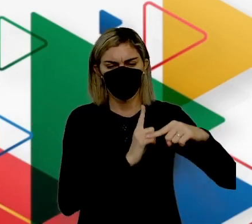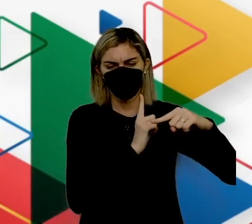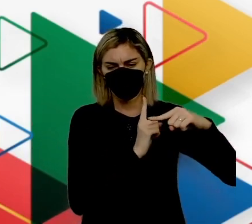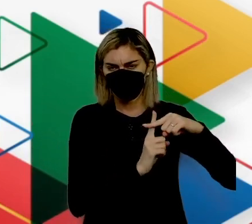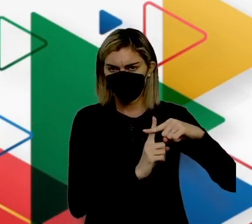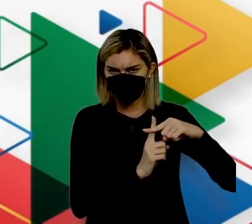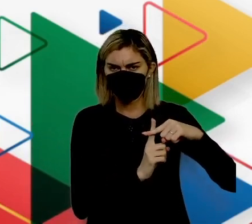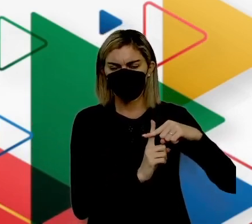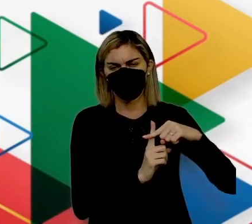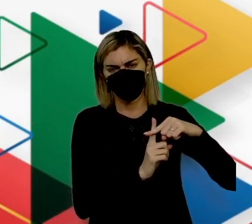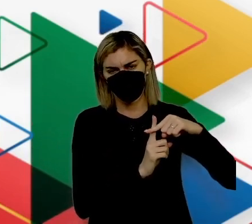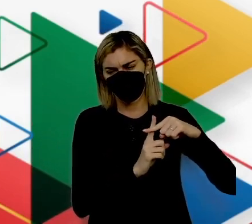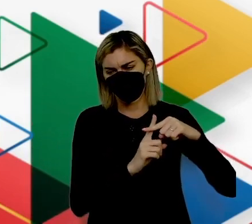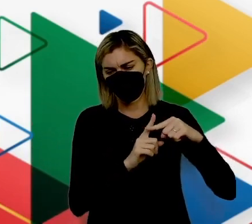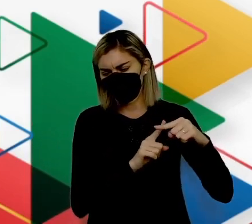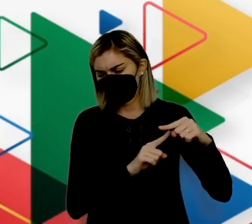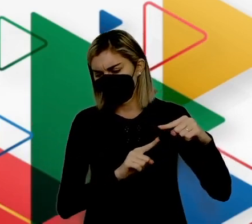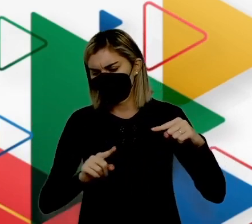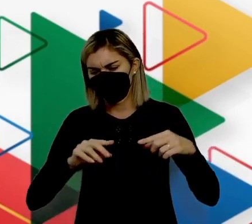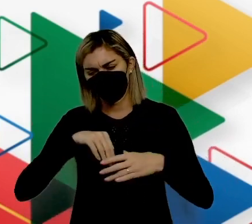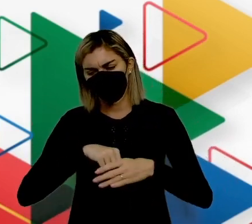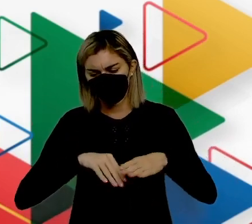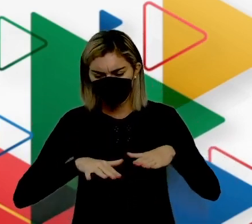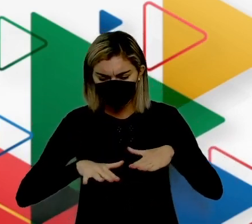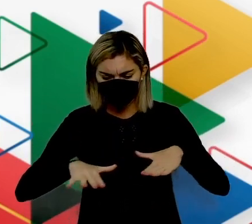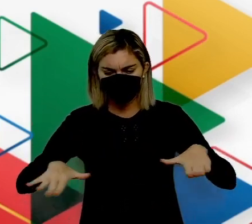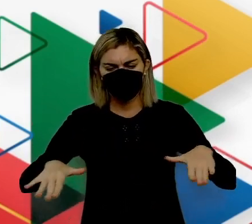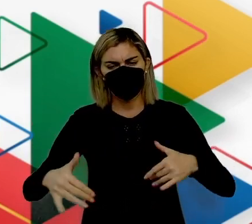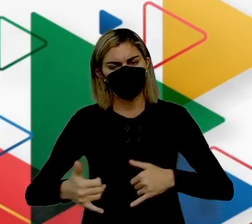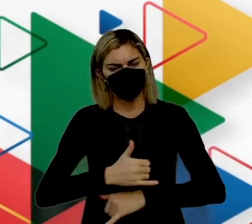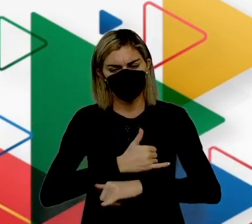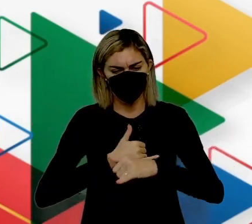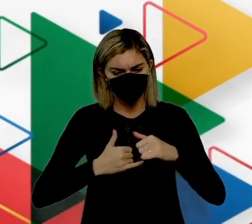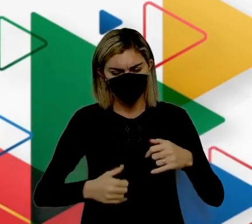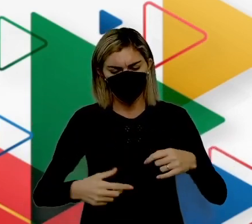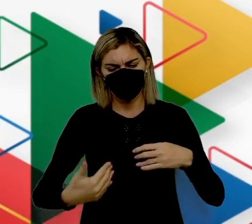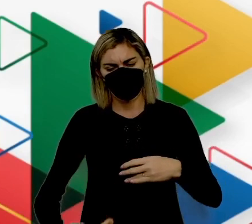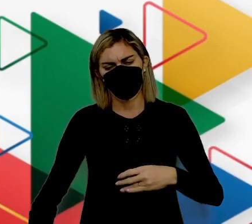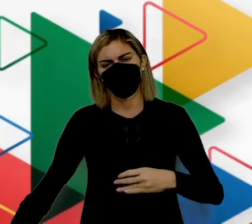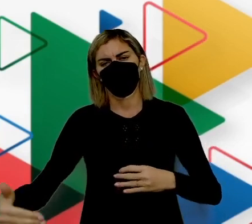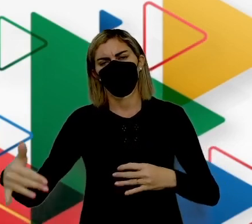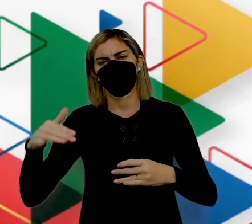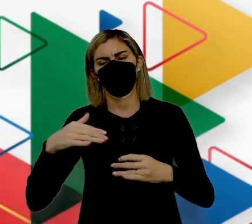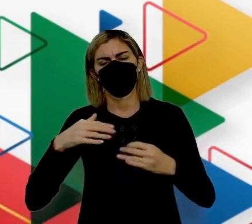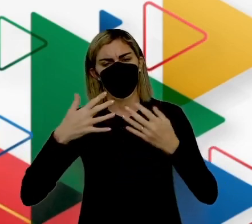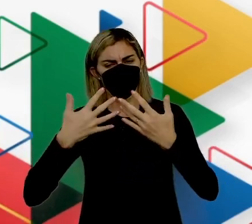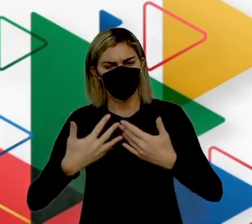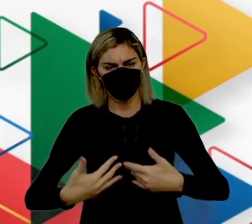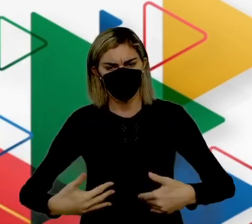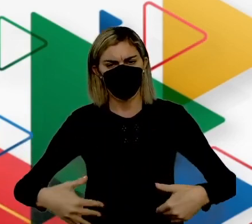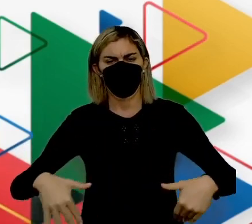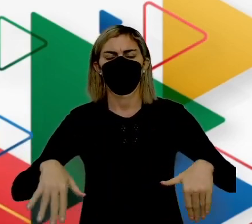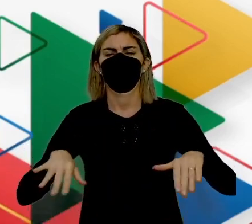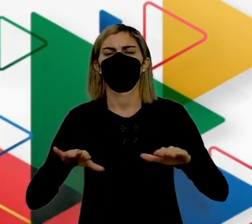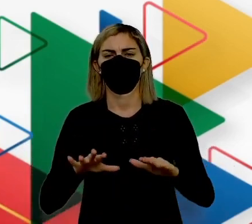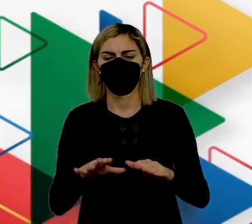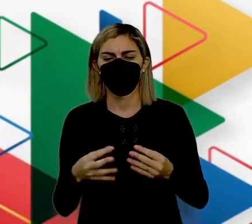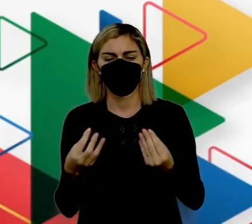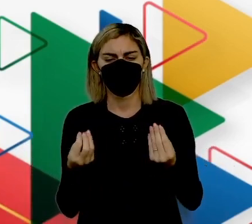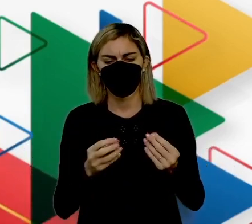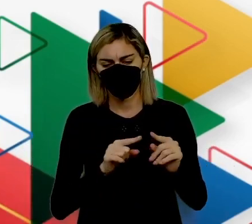positiva dentro de um campo elétrico vai de forma espontânea para